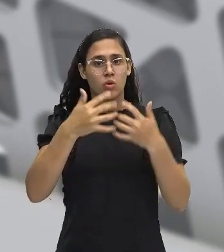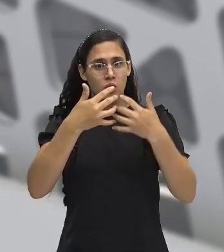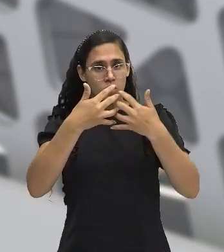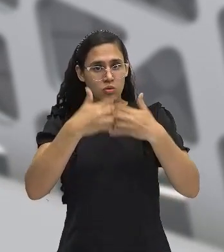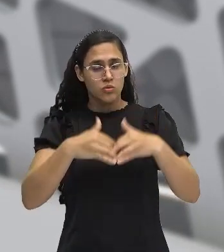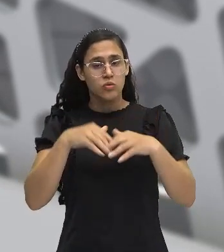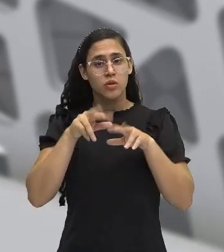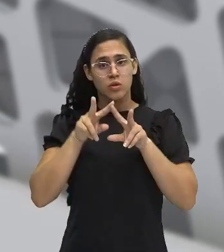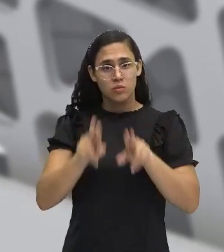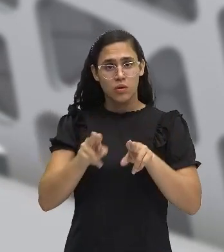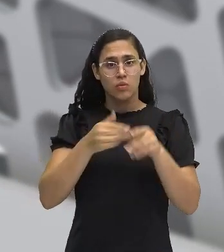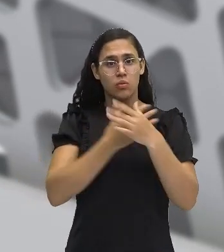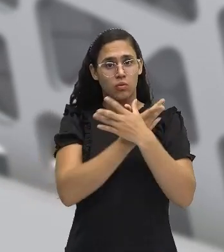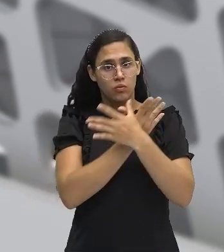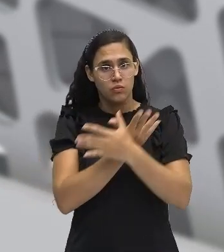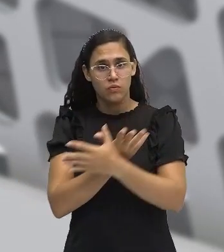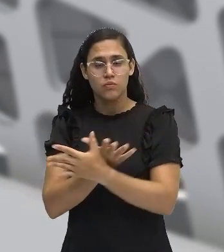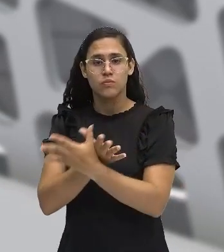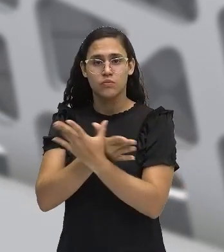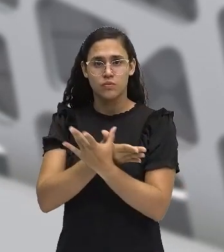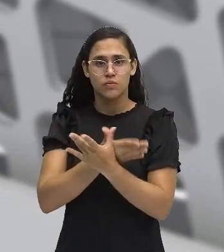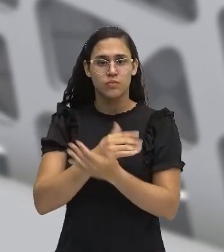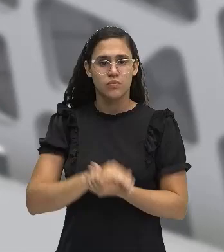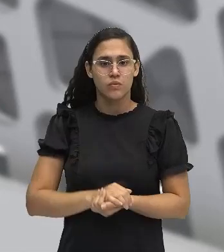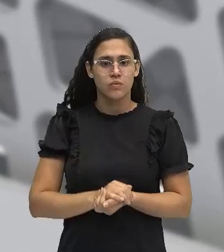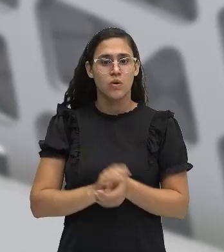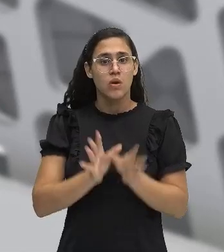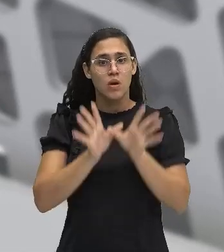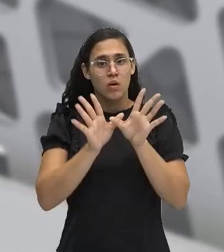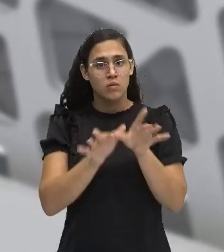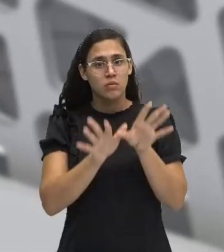que é voar, né? Então, a gente consegue observar essas